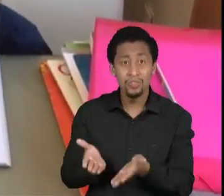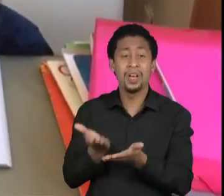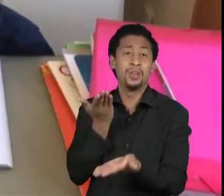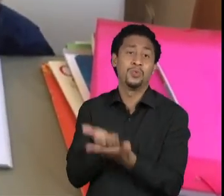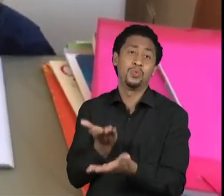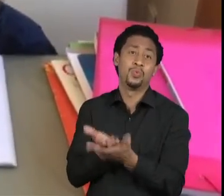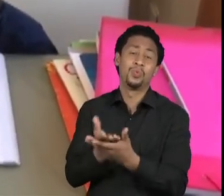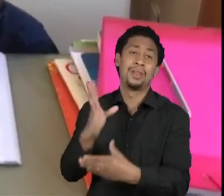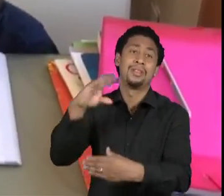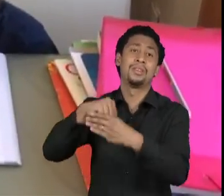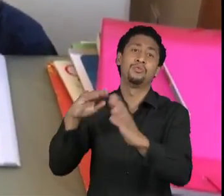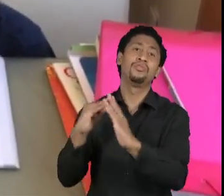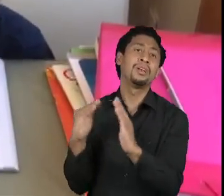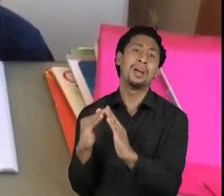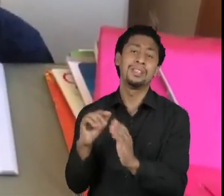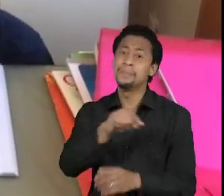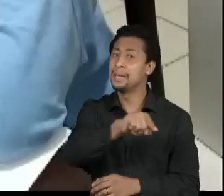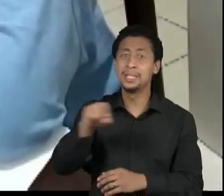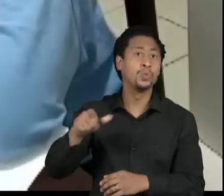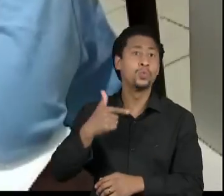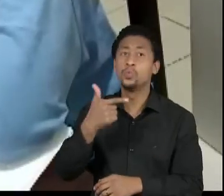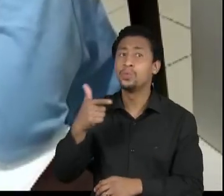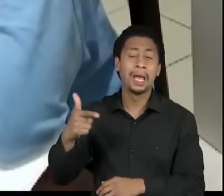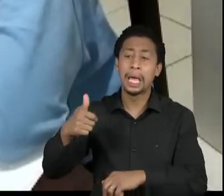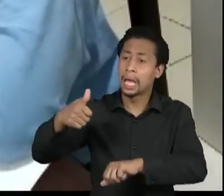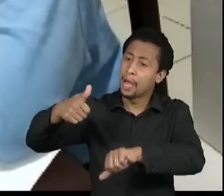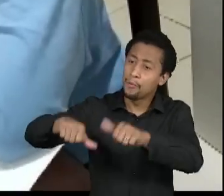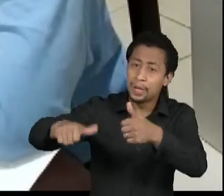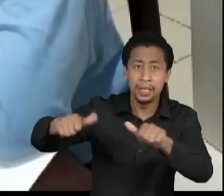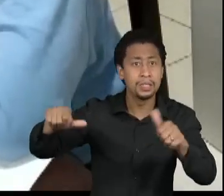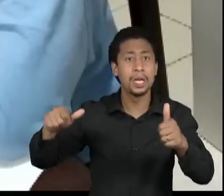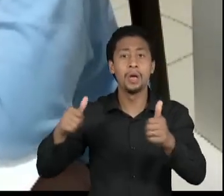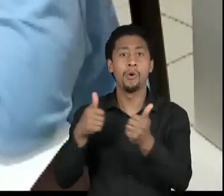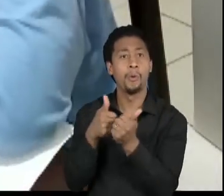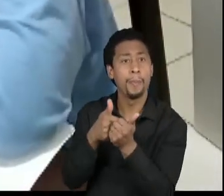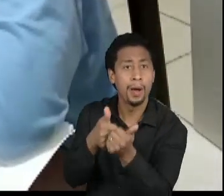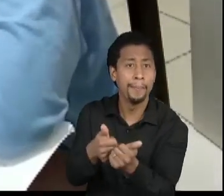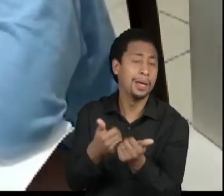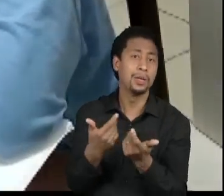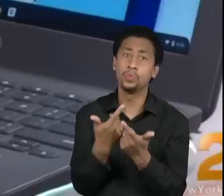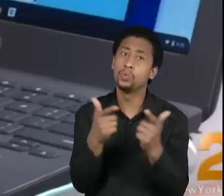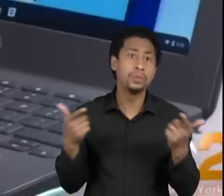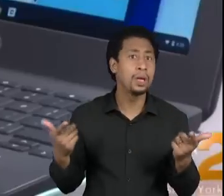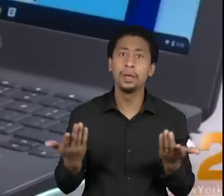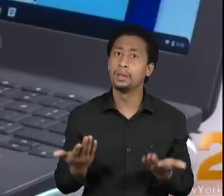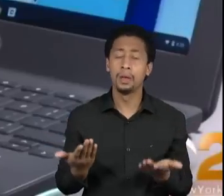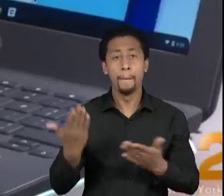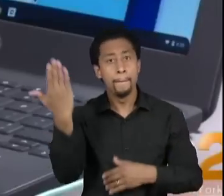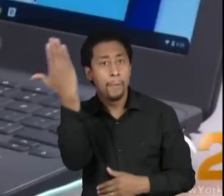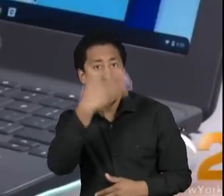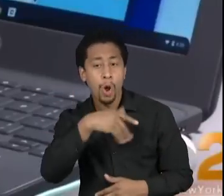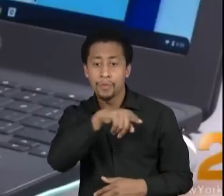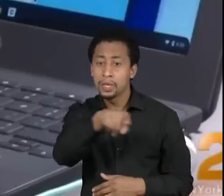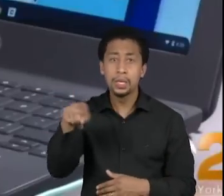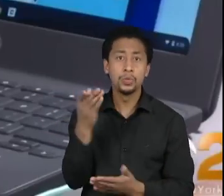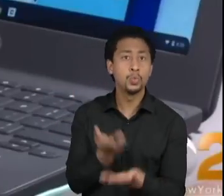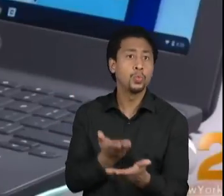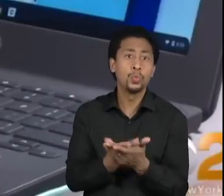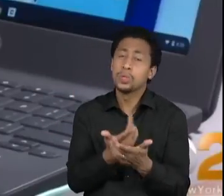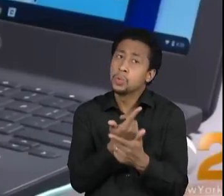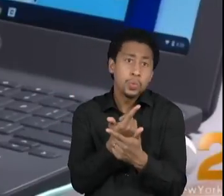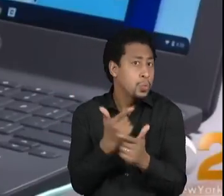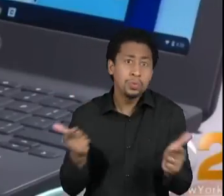assistidas, monitoradas, avaliadas, e inclusive eventualmente sancionadas pelo Estado, e daí